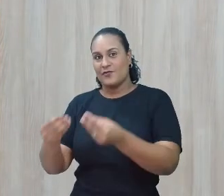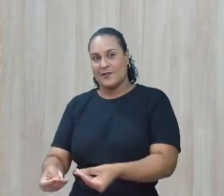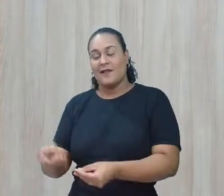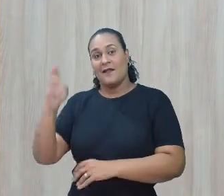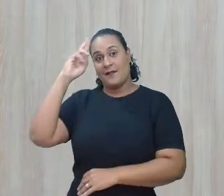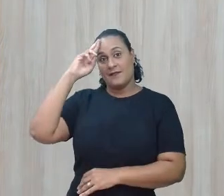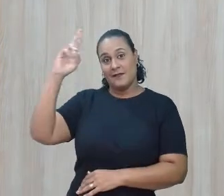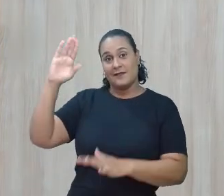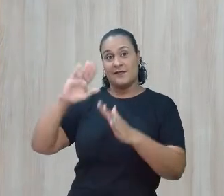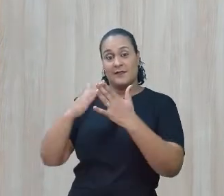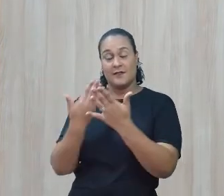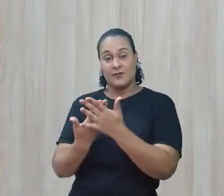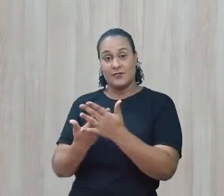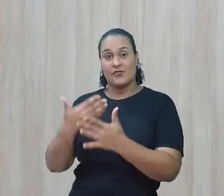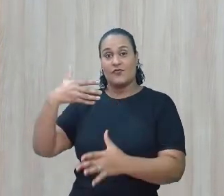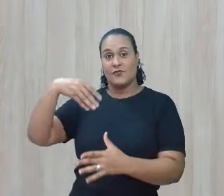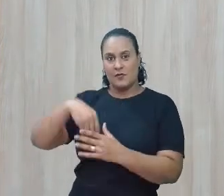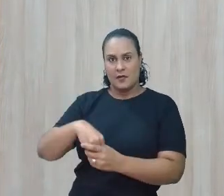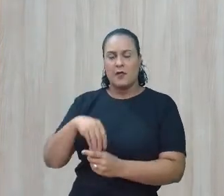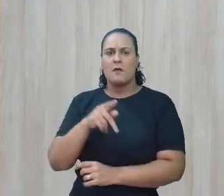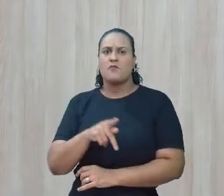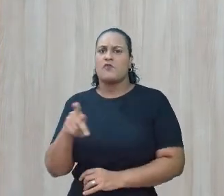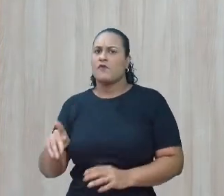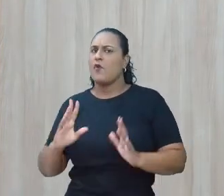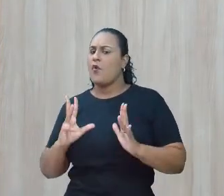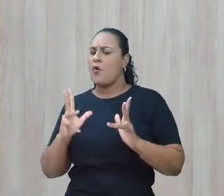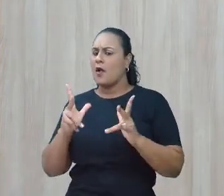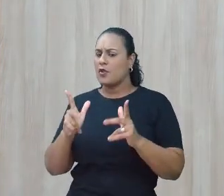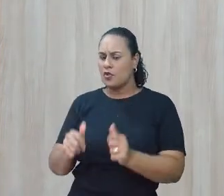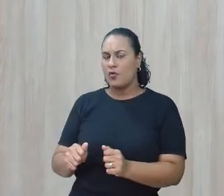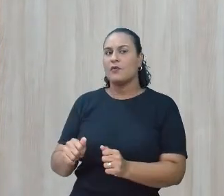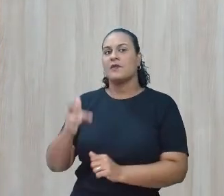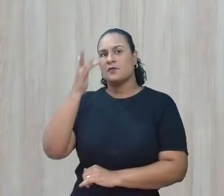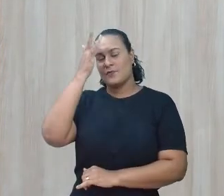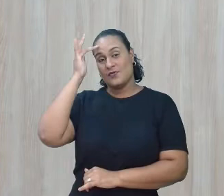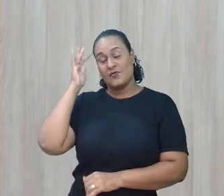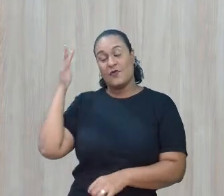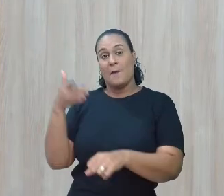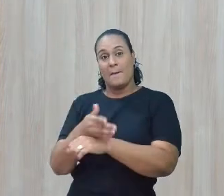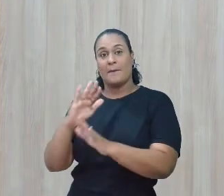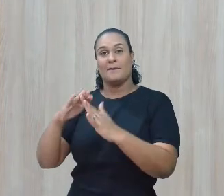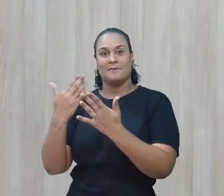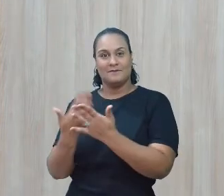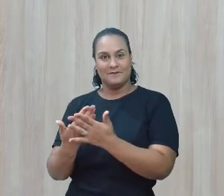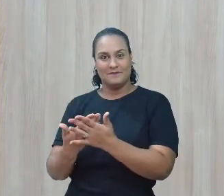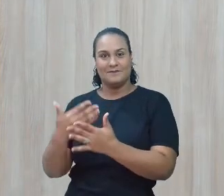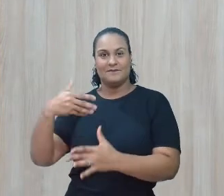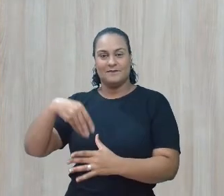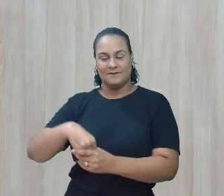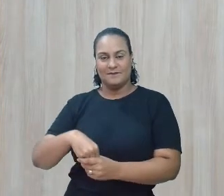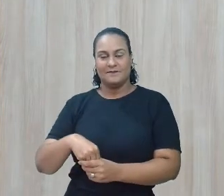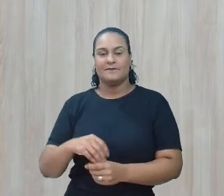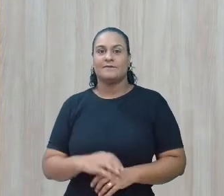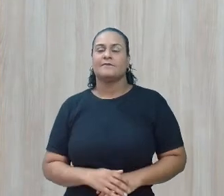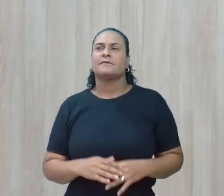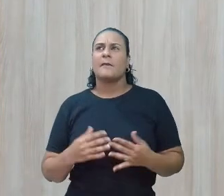escola, aos professores ou a todas as pessoas da escola. Tranquilo? Professora Adriana, será que a